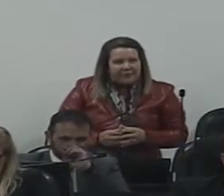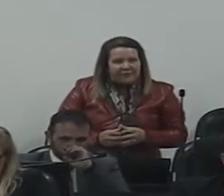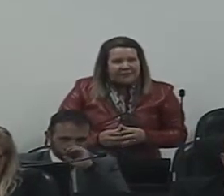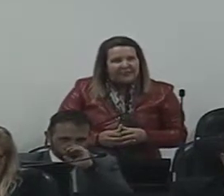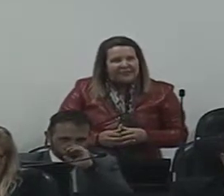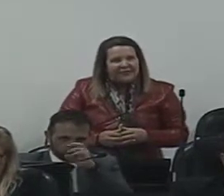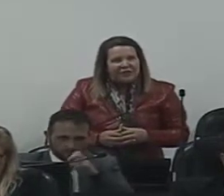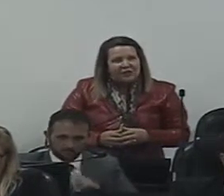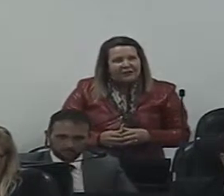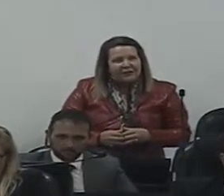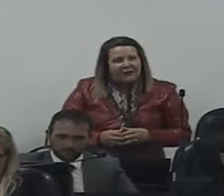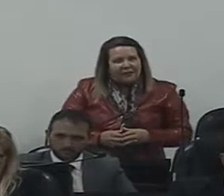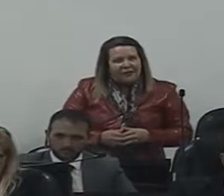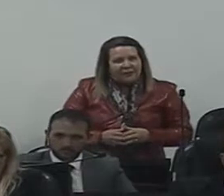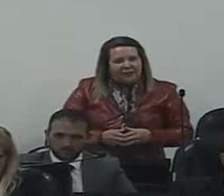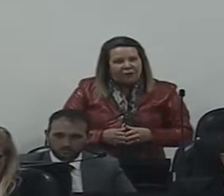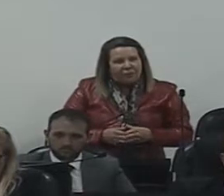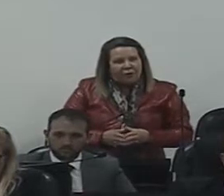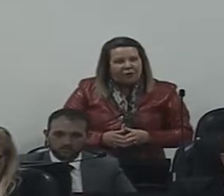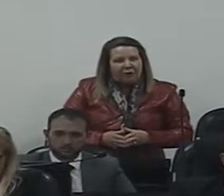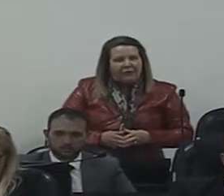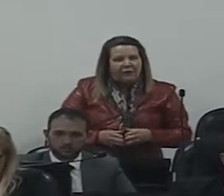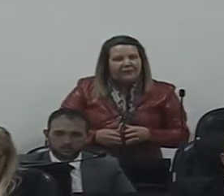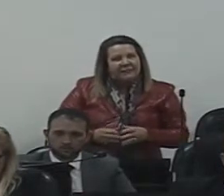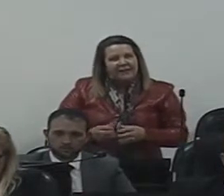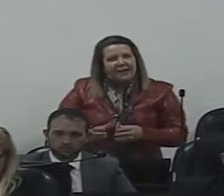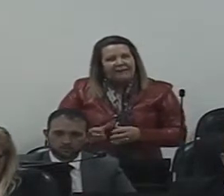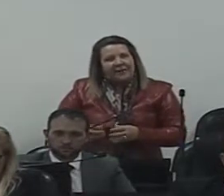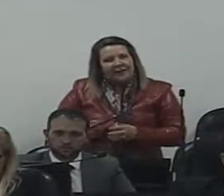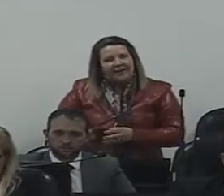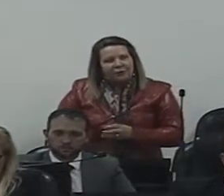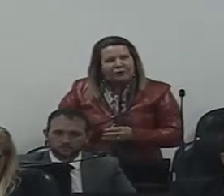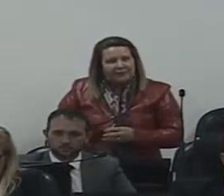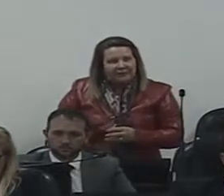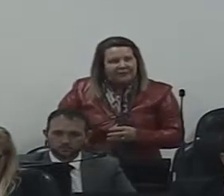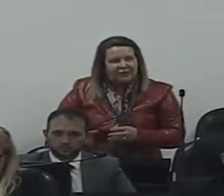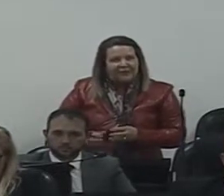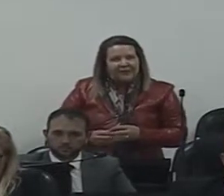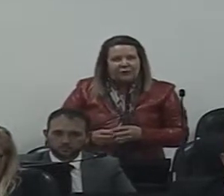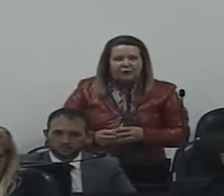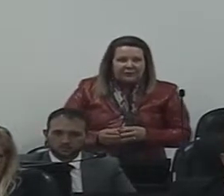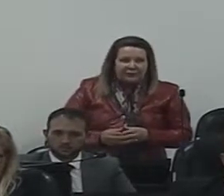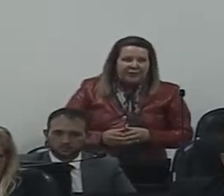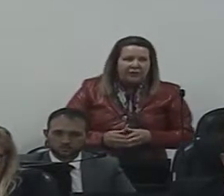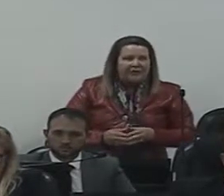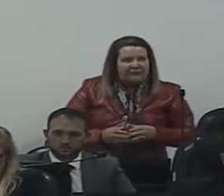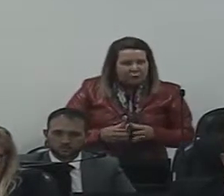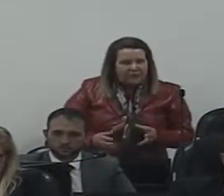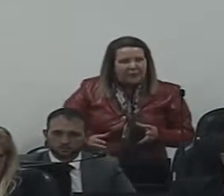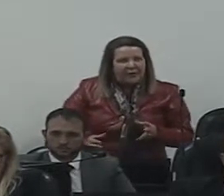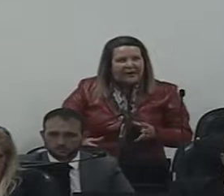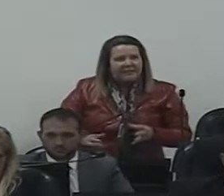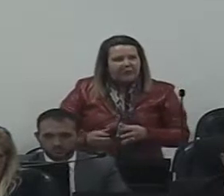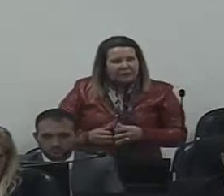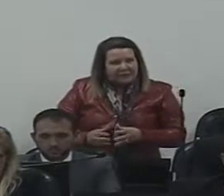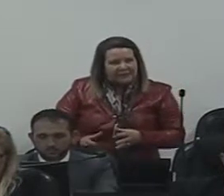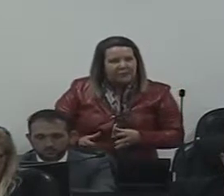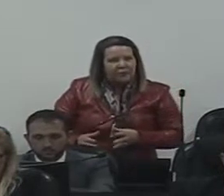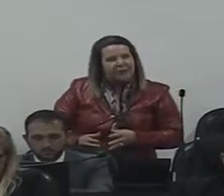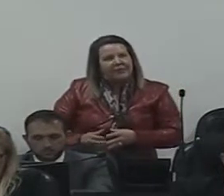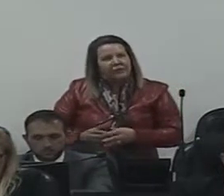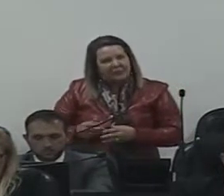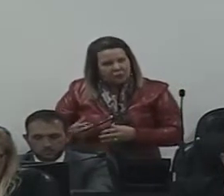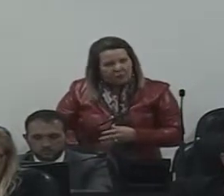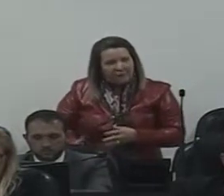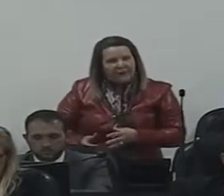papel a gente sabe que existe inclusive eu fui mococa conheci lá a casa do adolescente então os livros ainda mais em dois locais para conhecer os